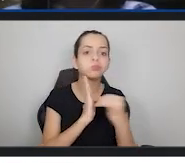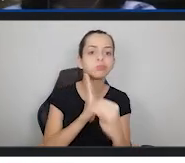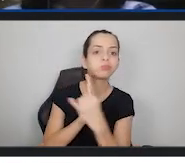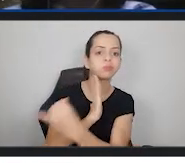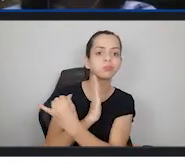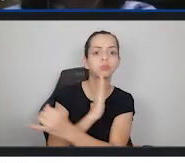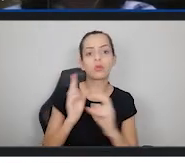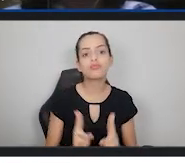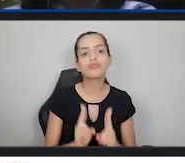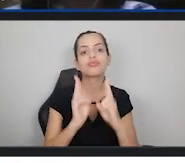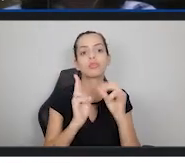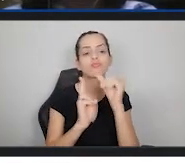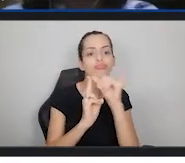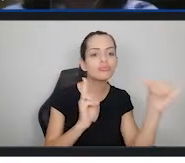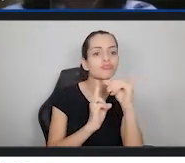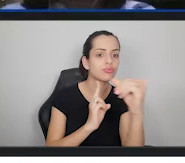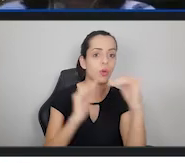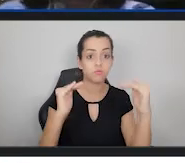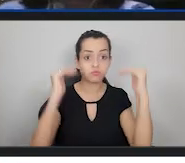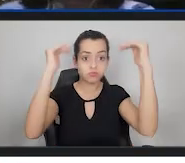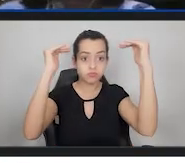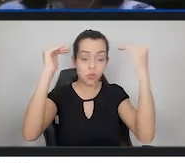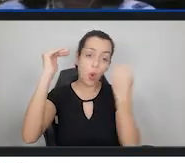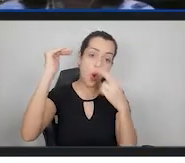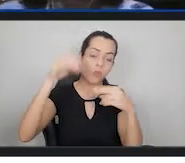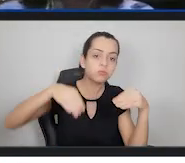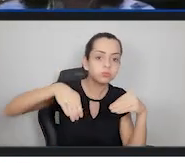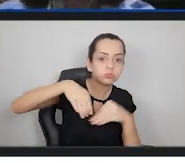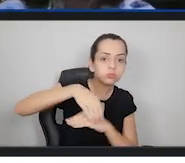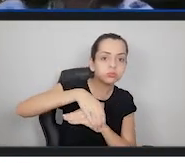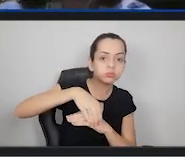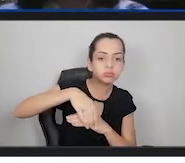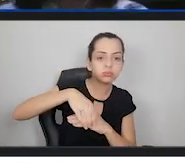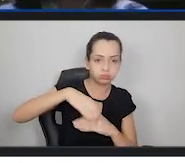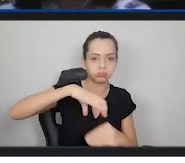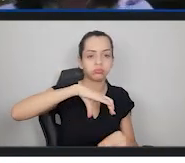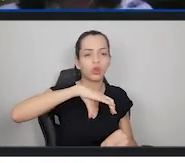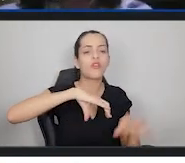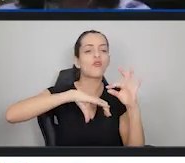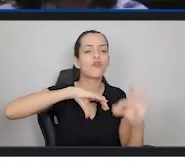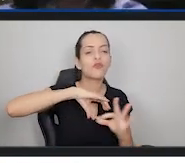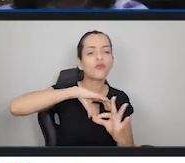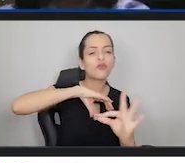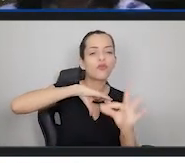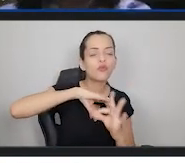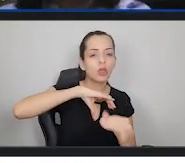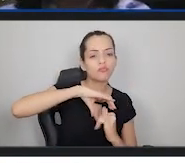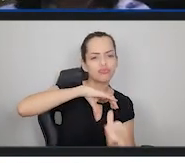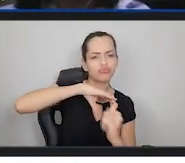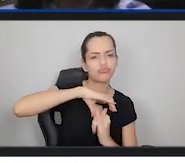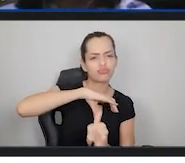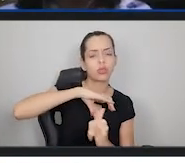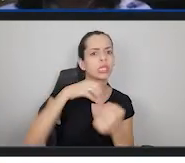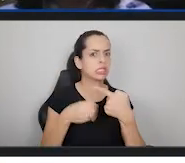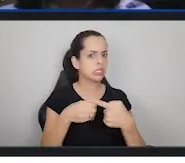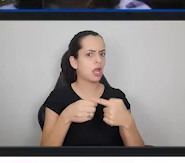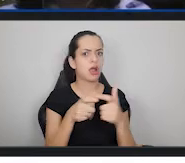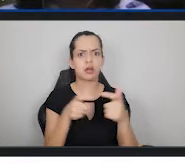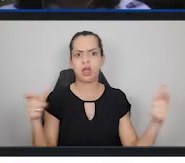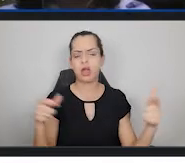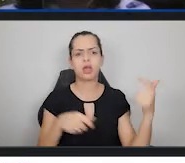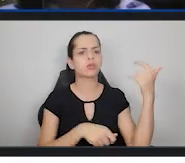que é muito comum e que a gente, né, conhece e vê mais no nosso dia a dia, e